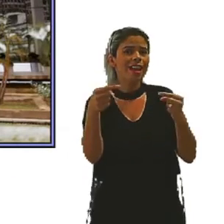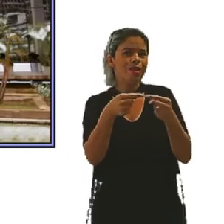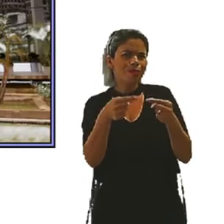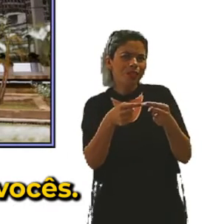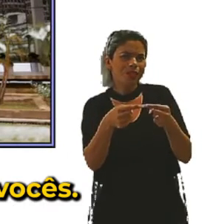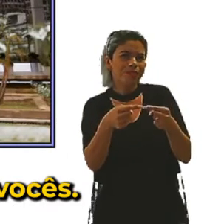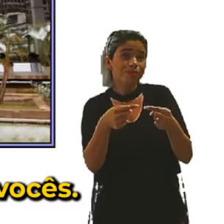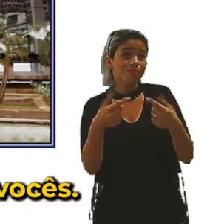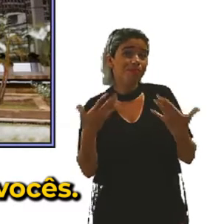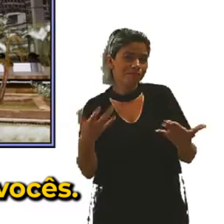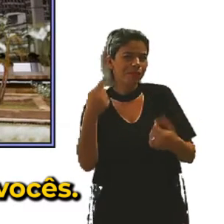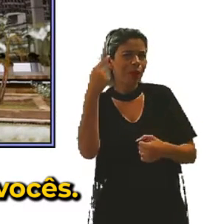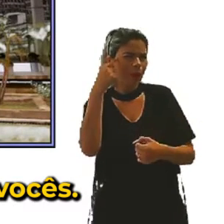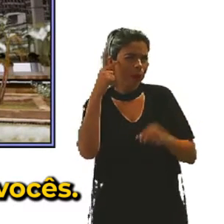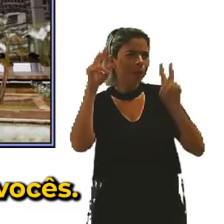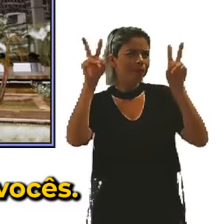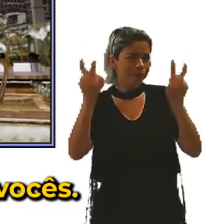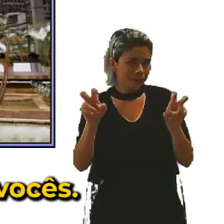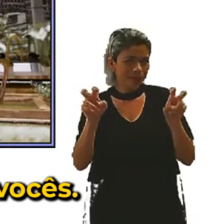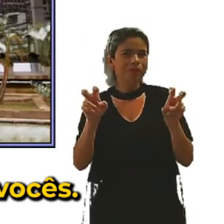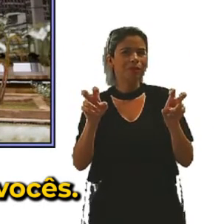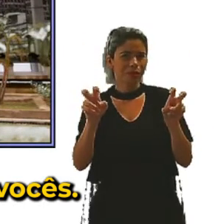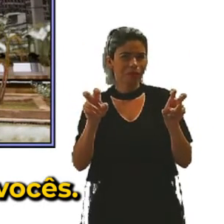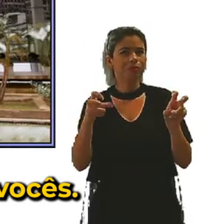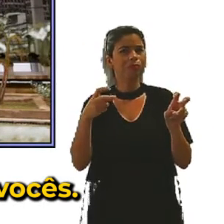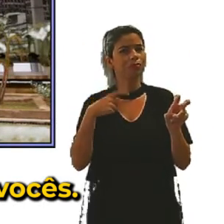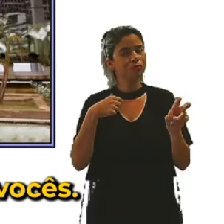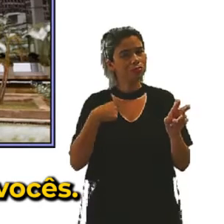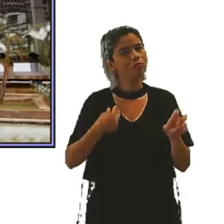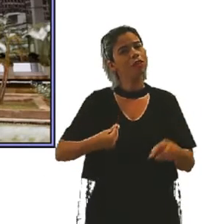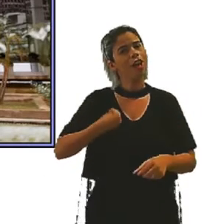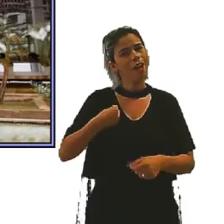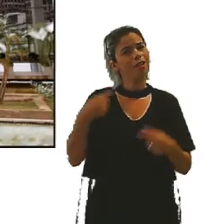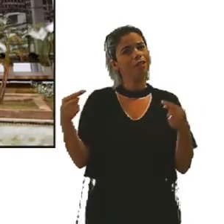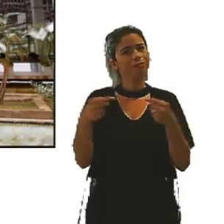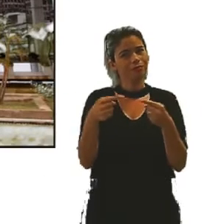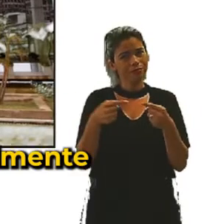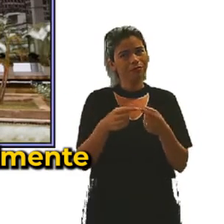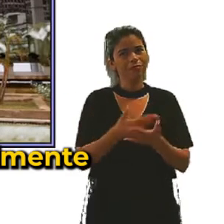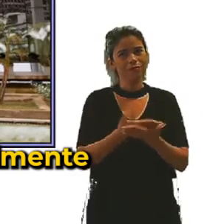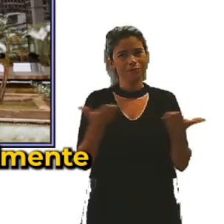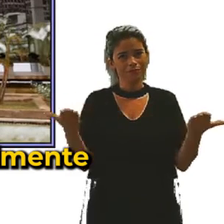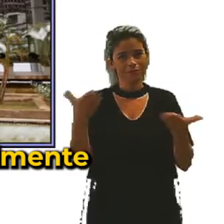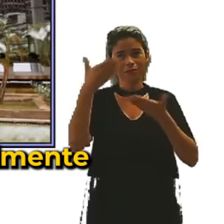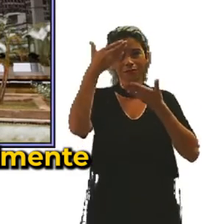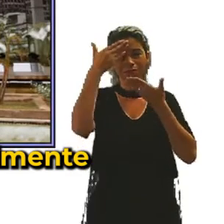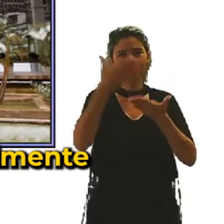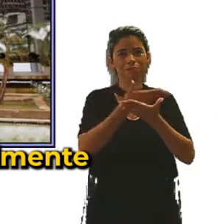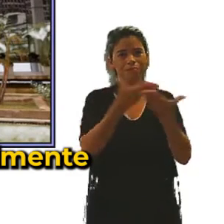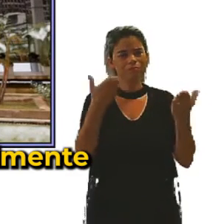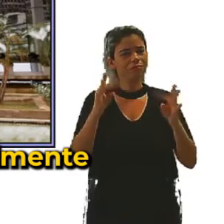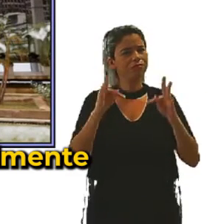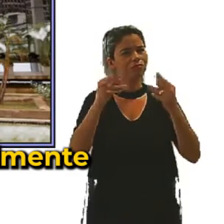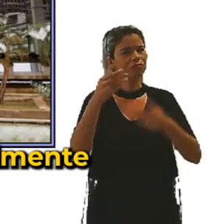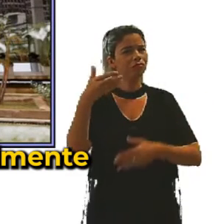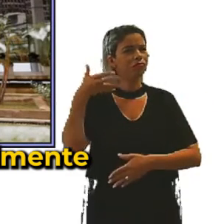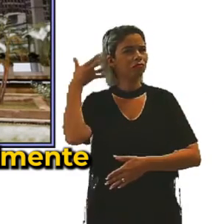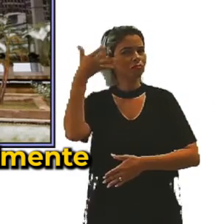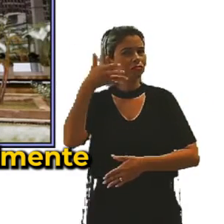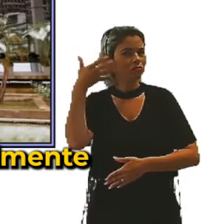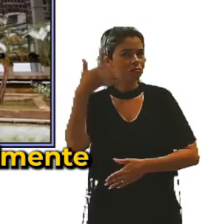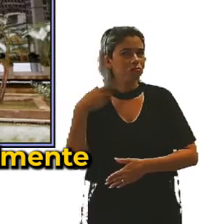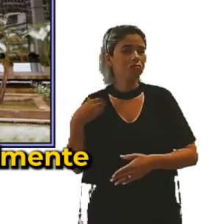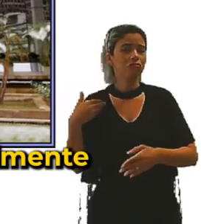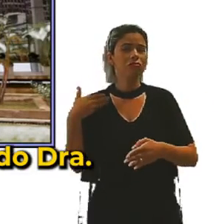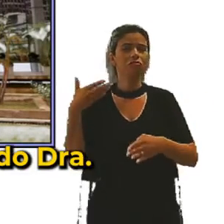feito? Pensem nisso e levem isso para a vida de vocês. Agradeço a participação de todos, especialmente as